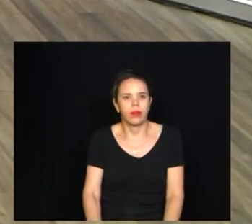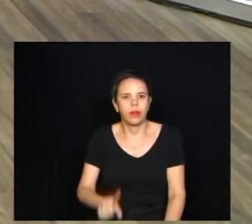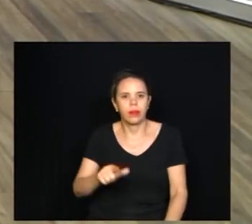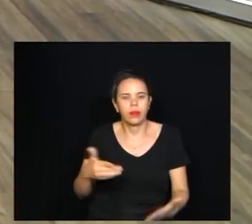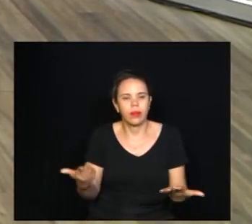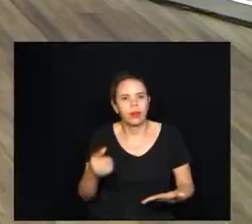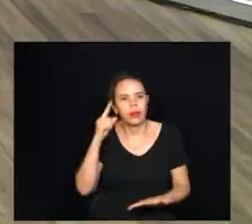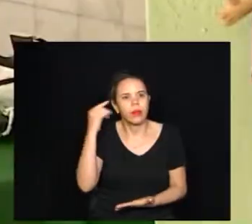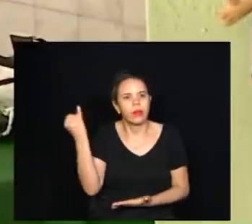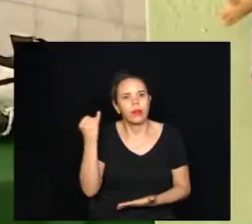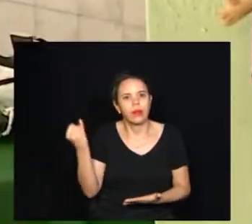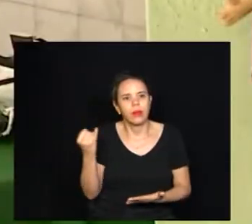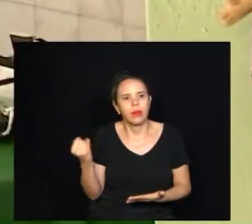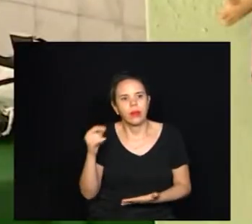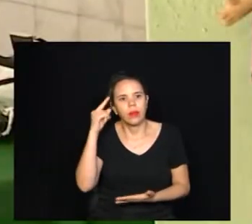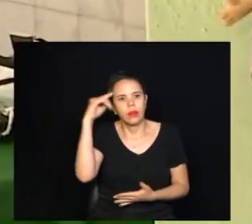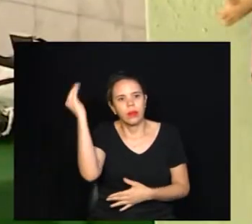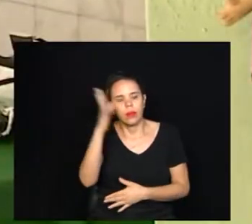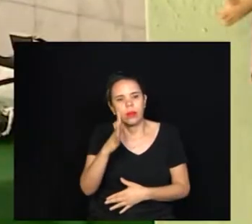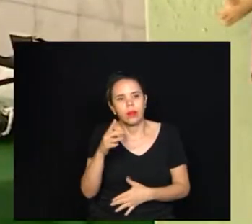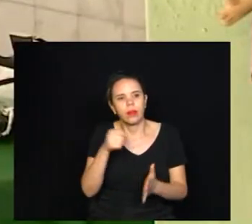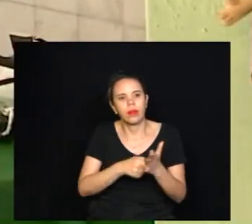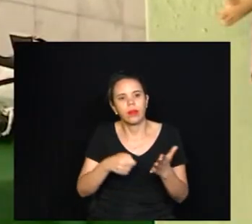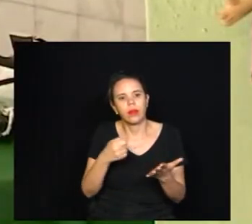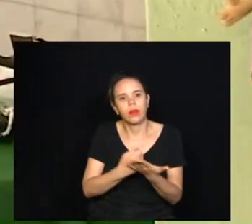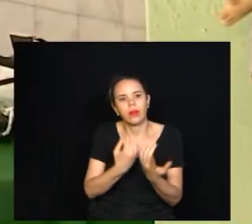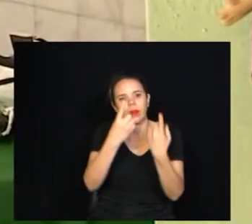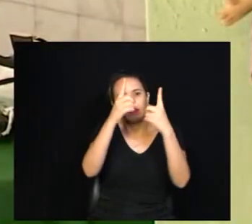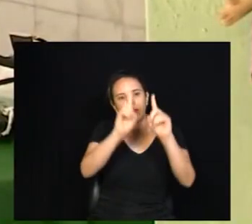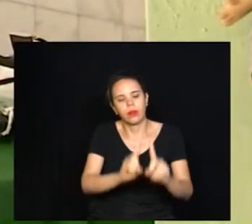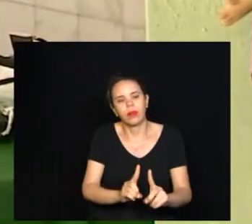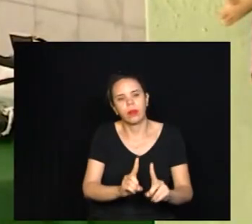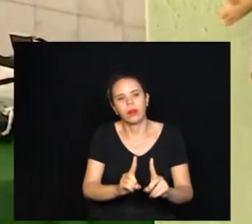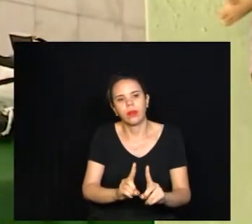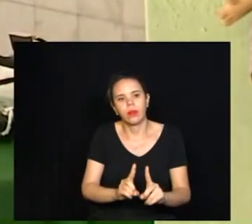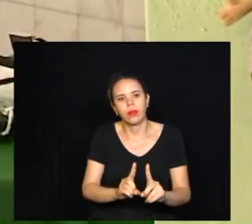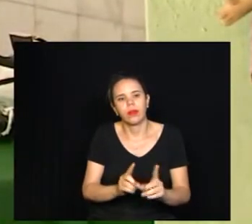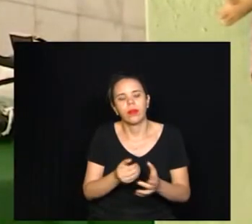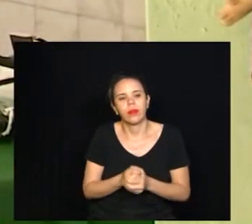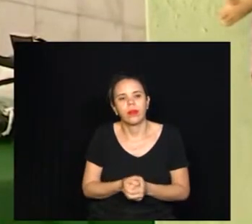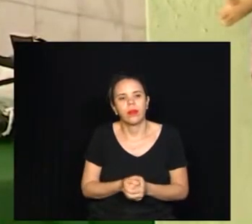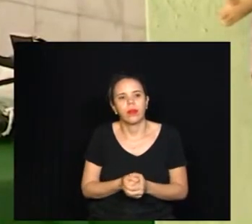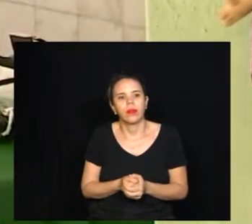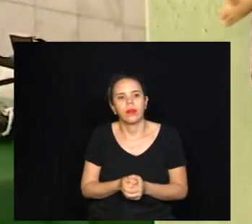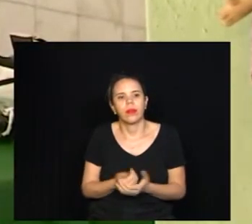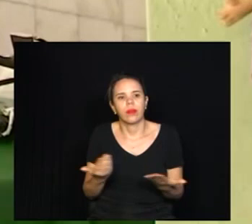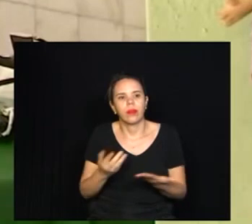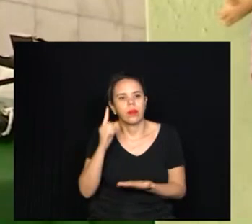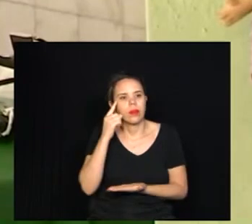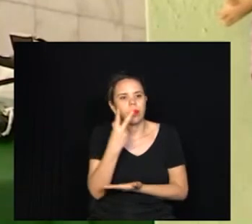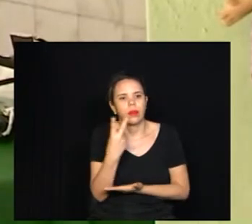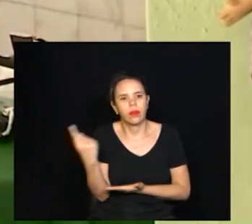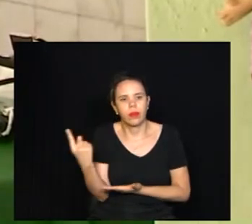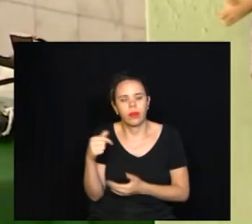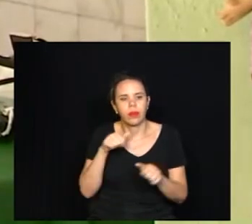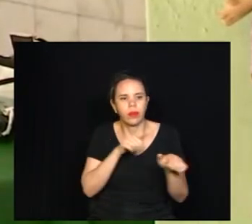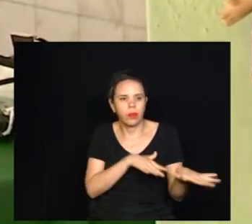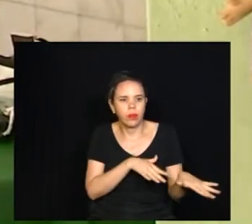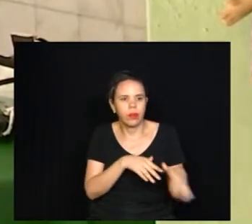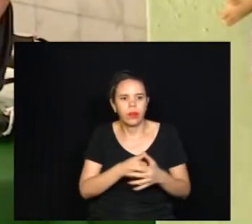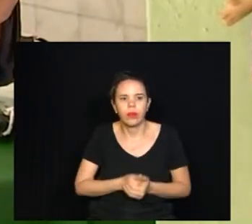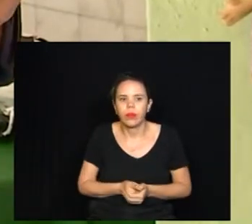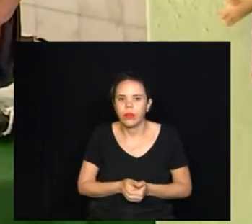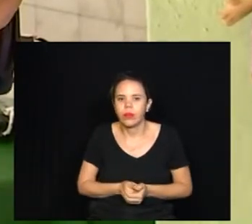Hoje um dia importante, o Dia Nacional de Luta das Pessoas com Deficiência, esse dia 21 de